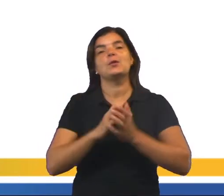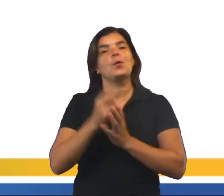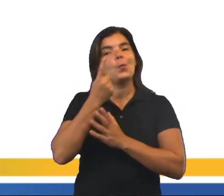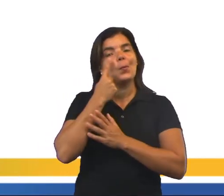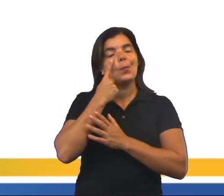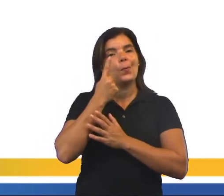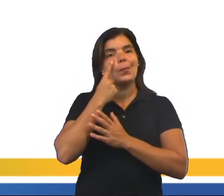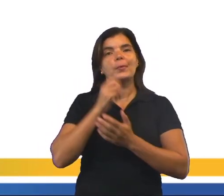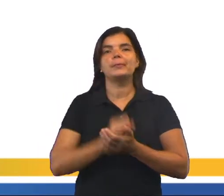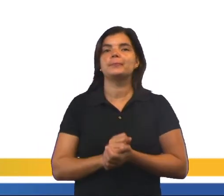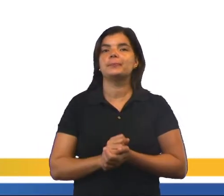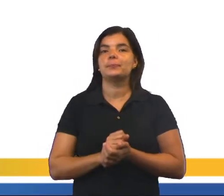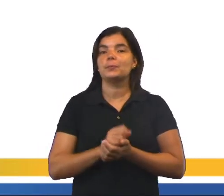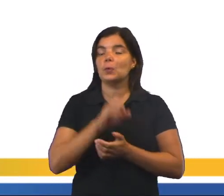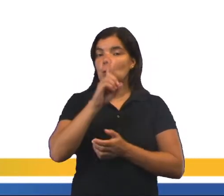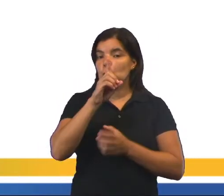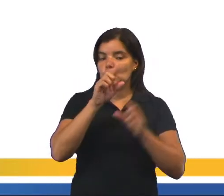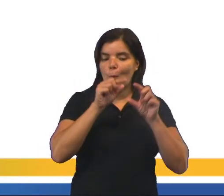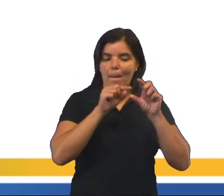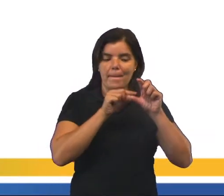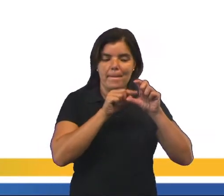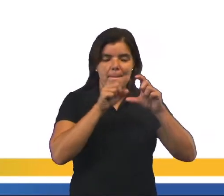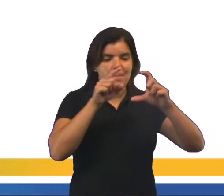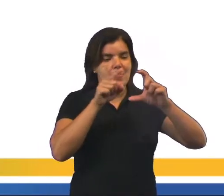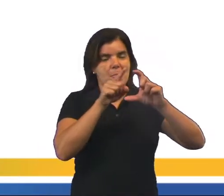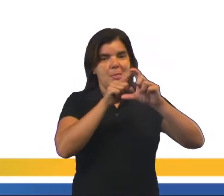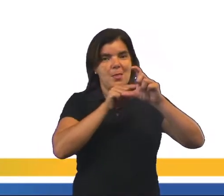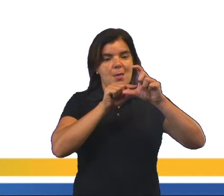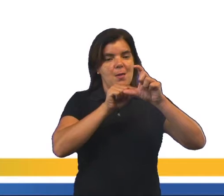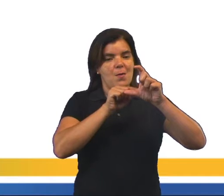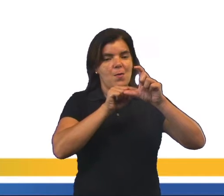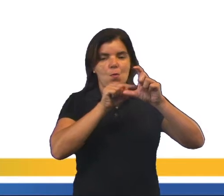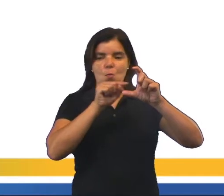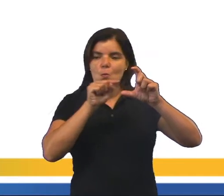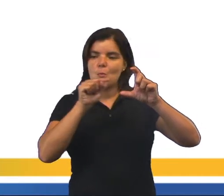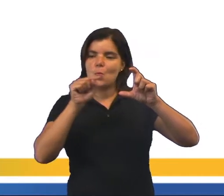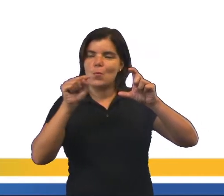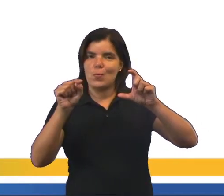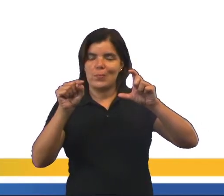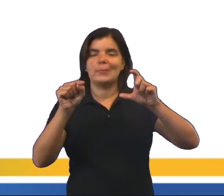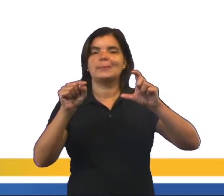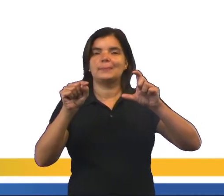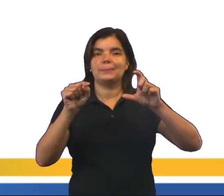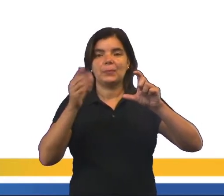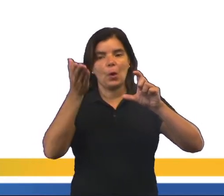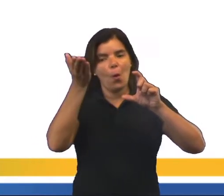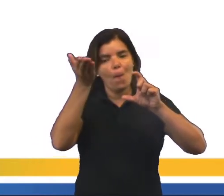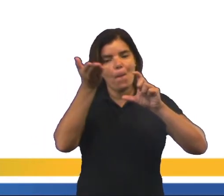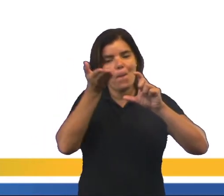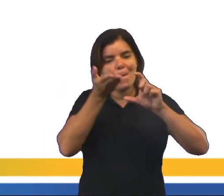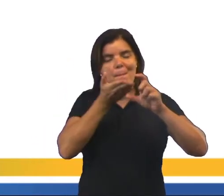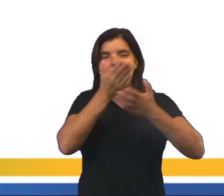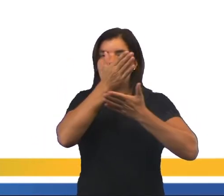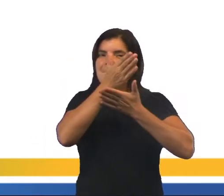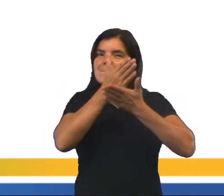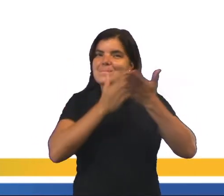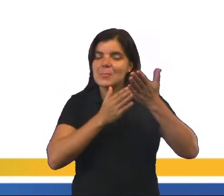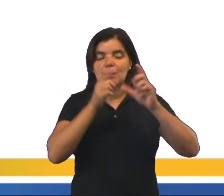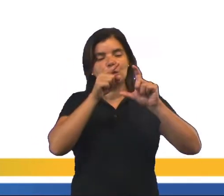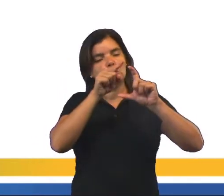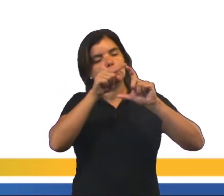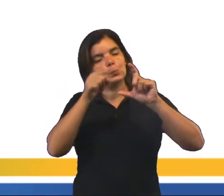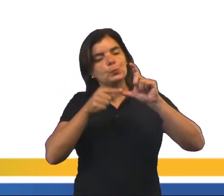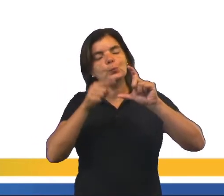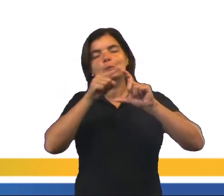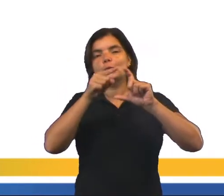Olha aí, ó. O que é o diâmetro? O diâmetro é um segmento que passa cortando ao meio o nosso